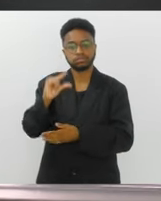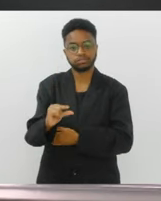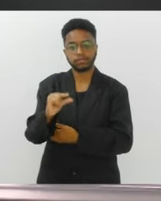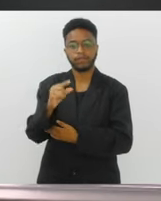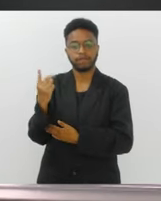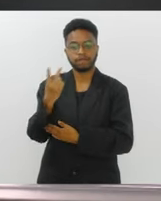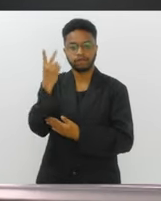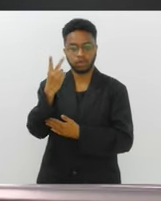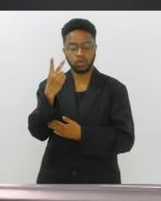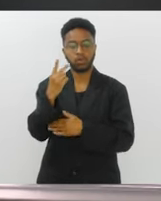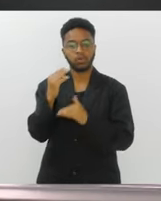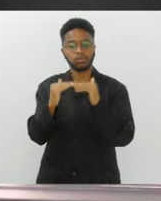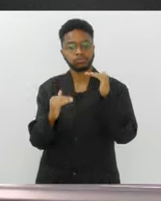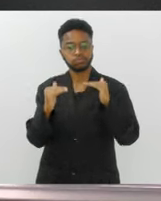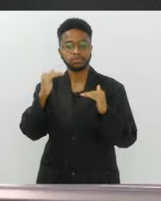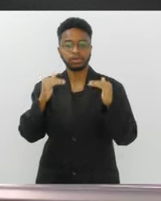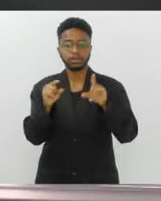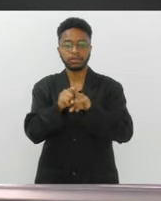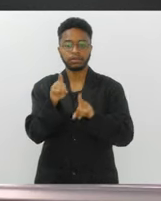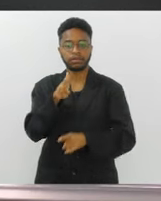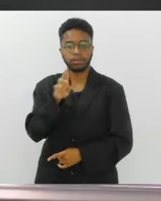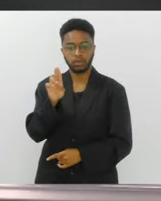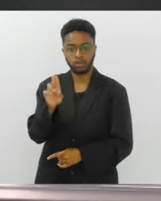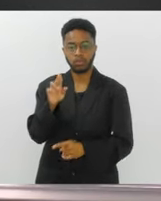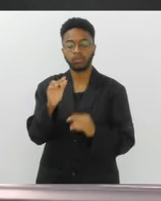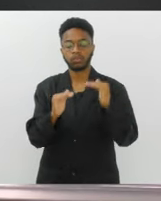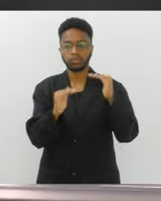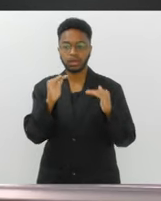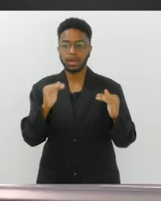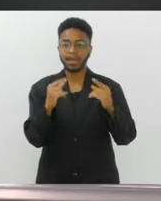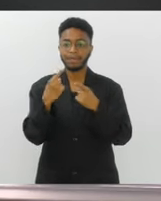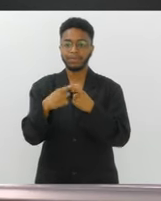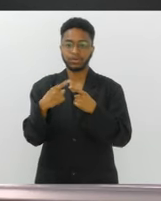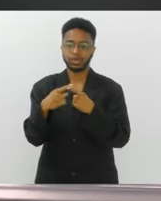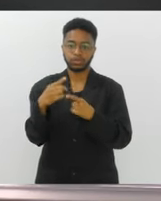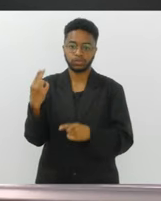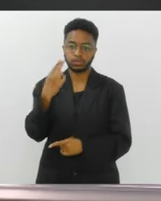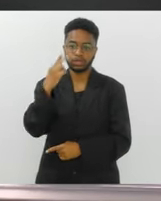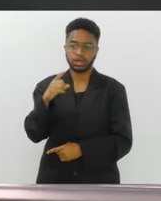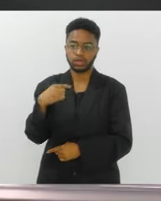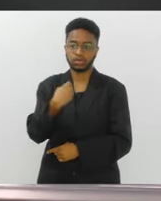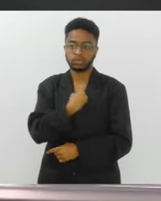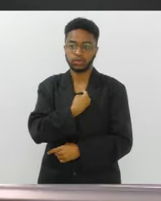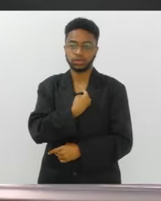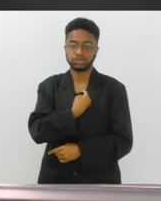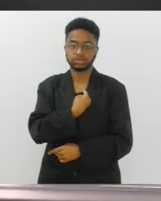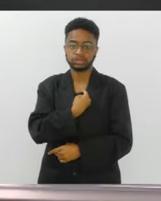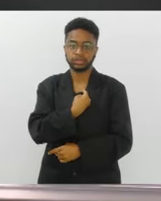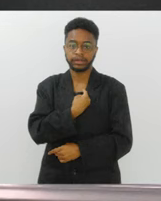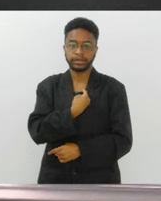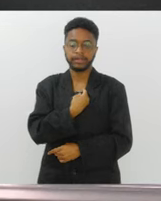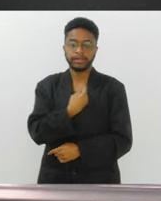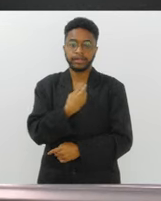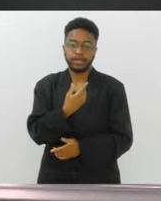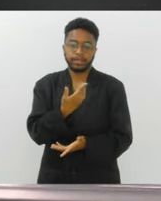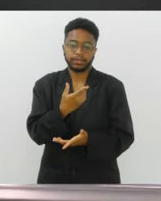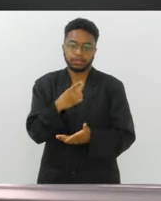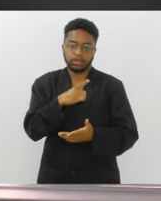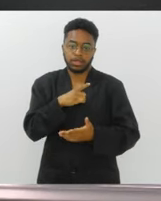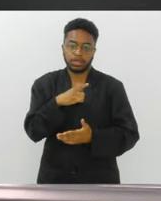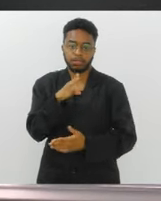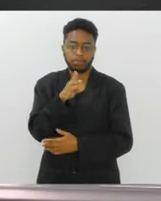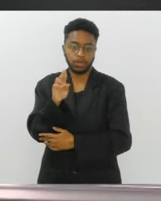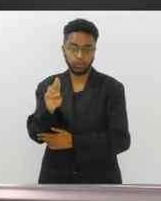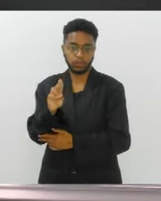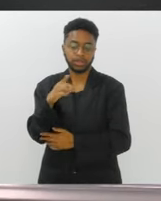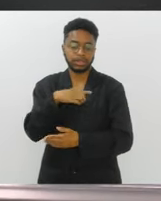mais equilibrada, do bilhete único. Né? É uma disfarçatez a gente lidar com o bilhete único, que tem limitação de tempo, onde o mundo inteiro